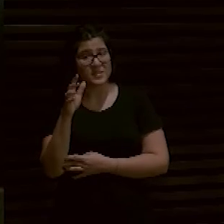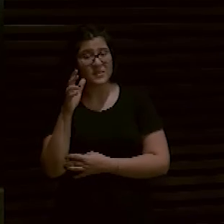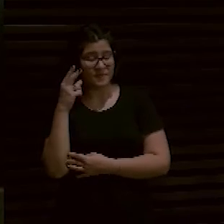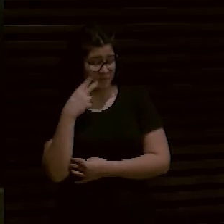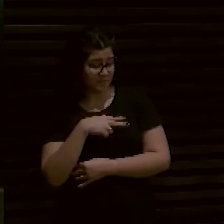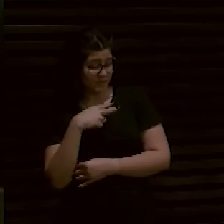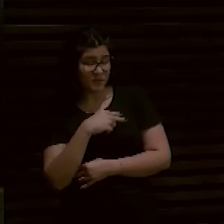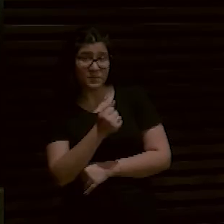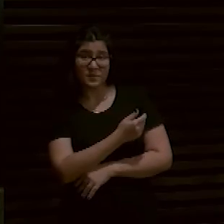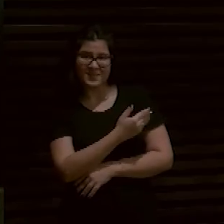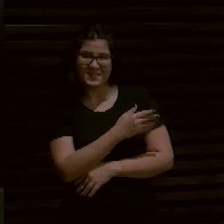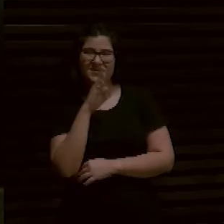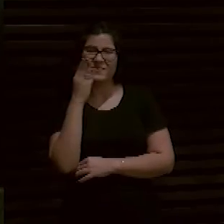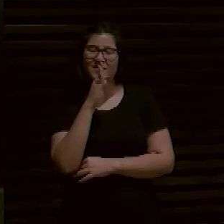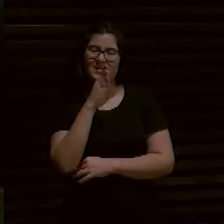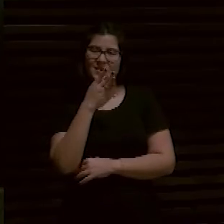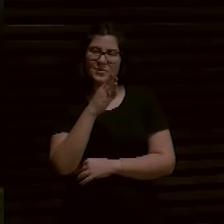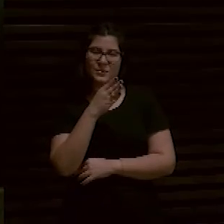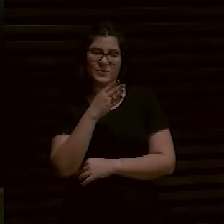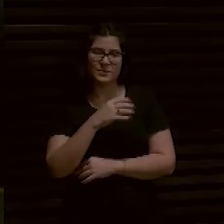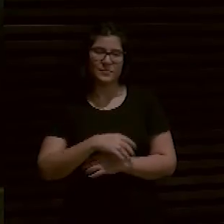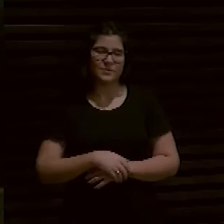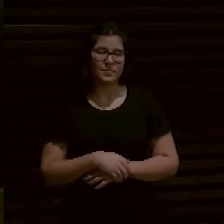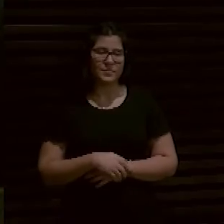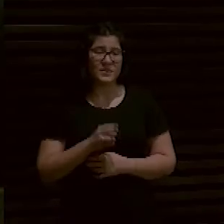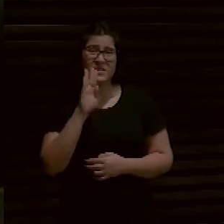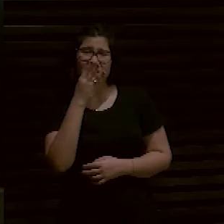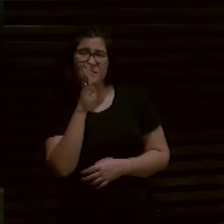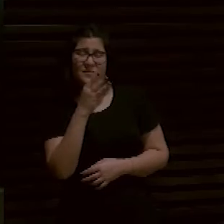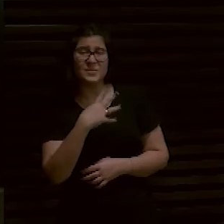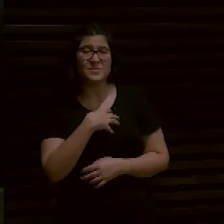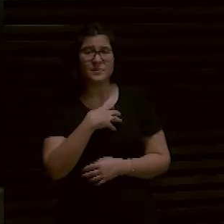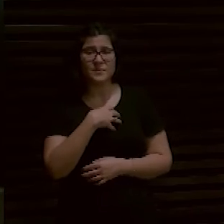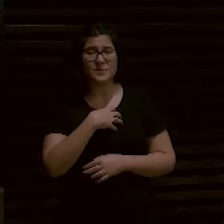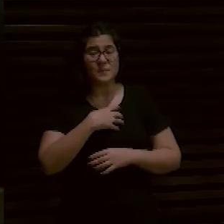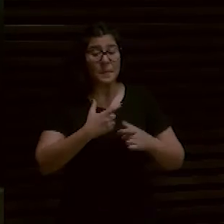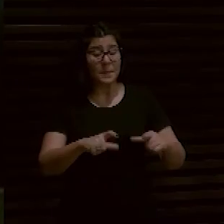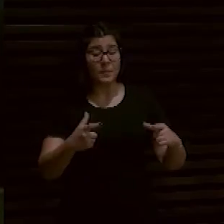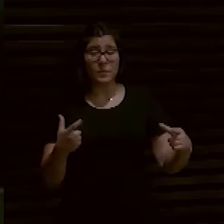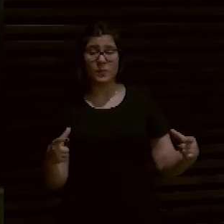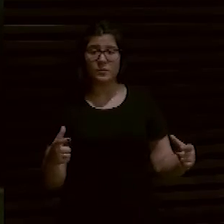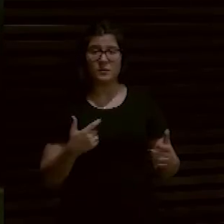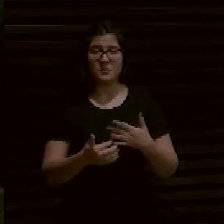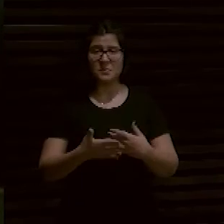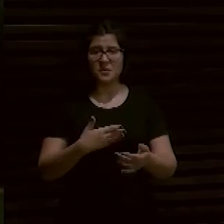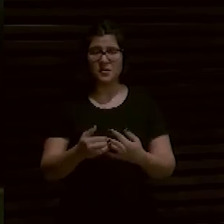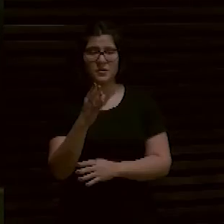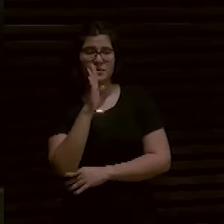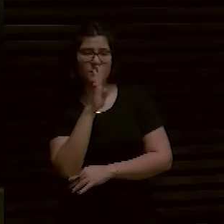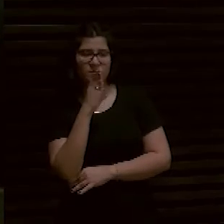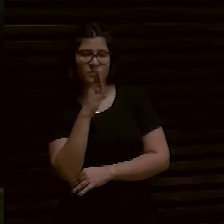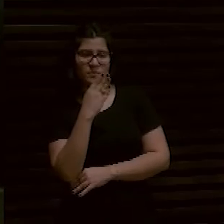há engano. E é enganoso de tal forma que é maior do que qualquer outro engano, que